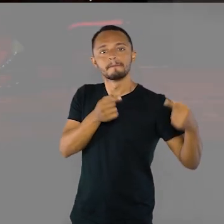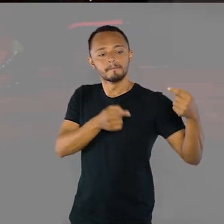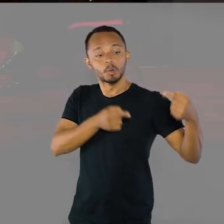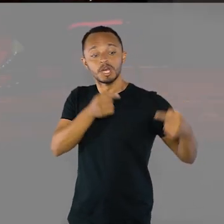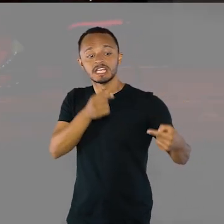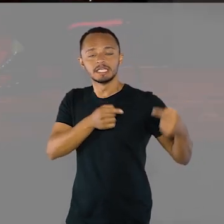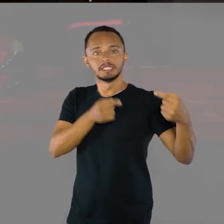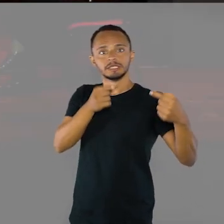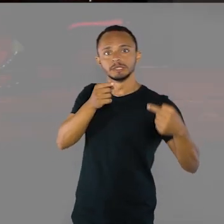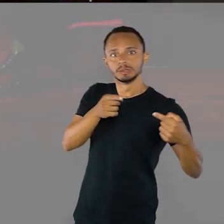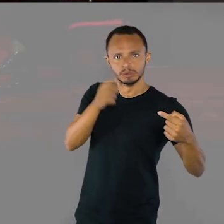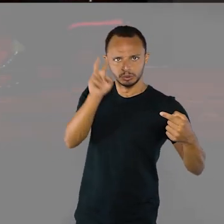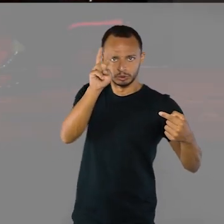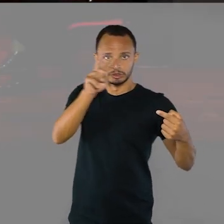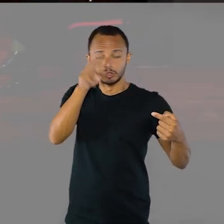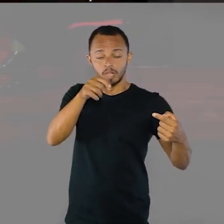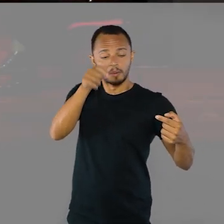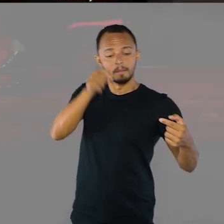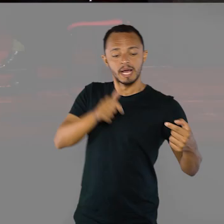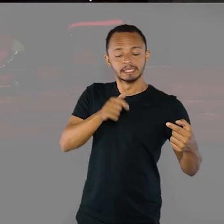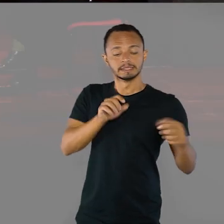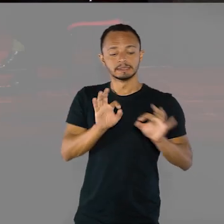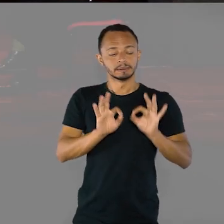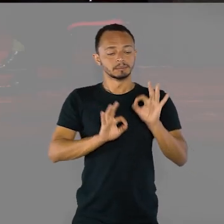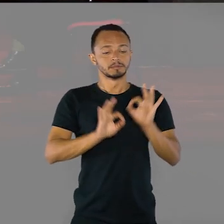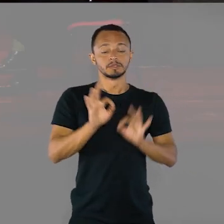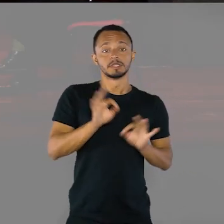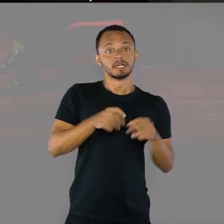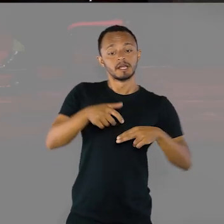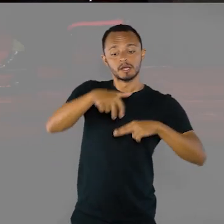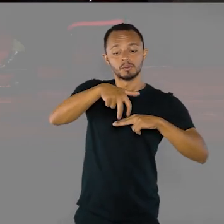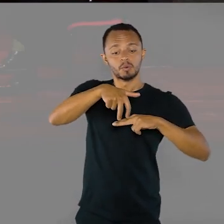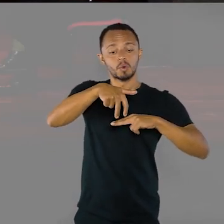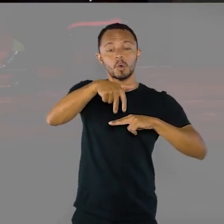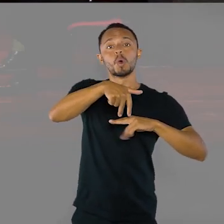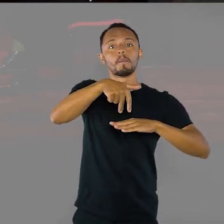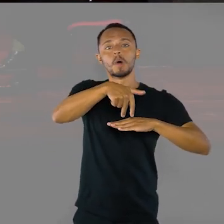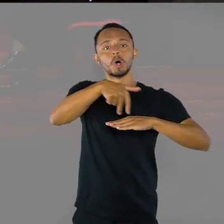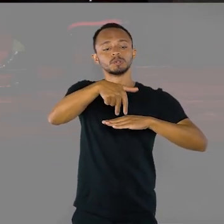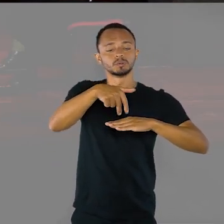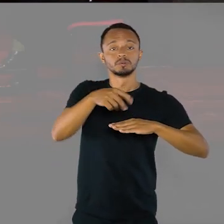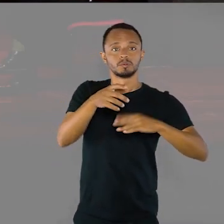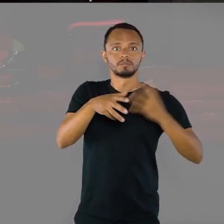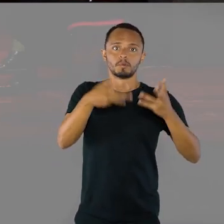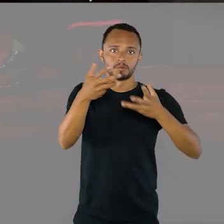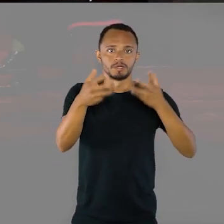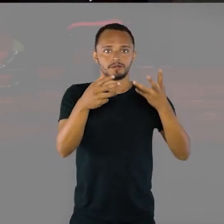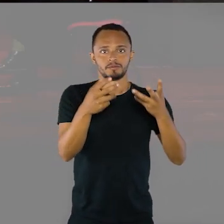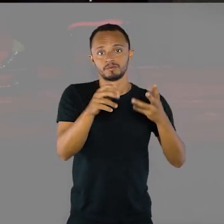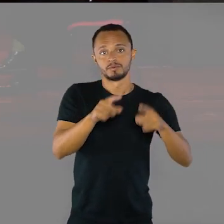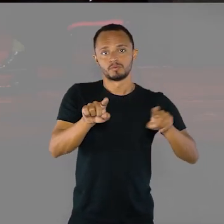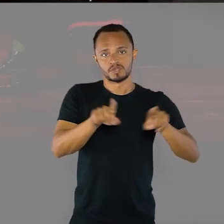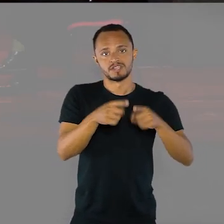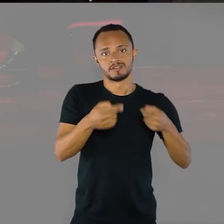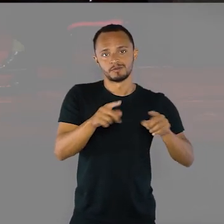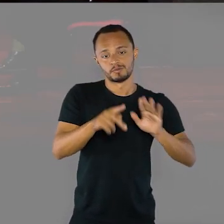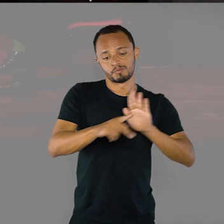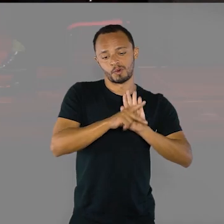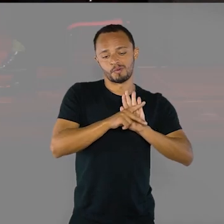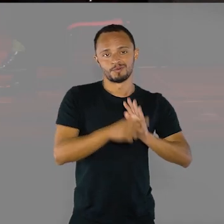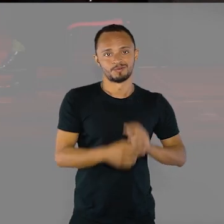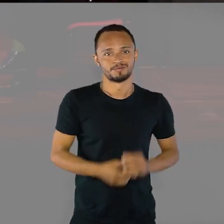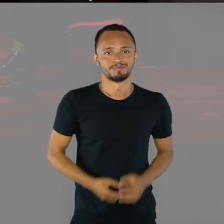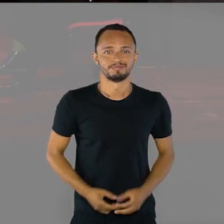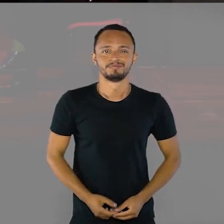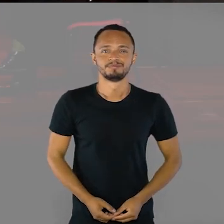mas dentro ali, muito palaciana, compondo o próprio hino. Se a gente for pensar na próxima imagem,